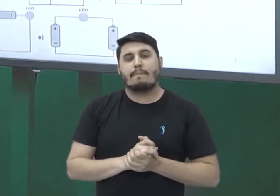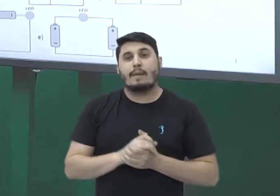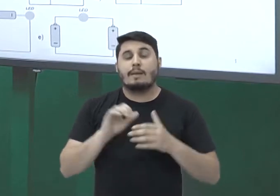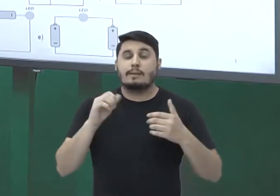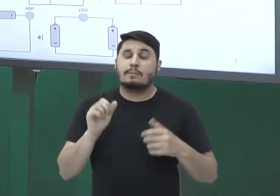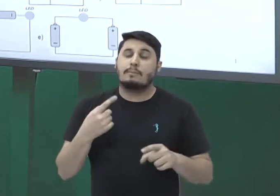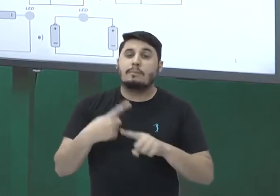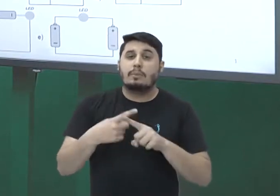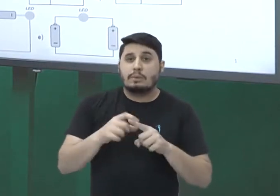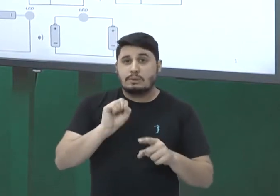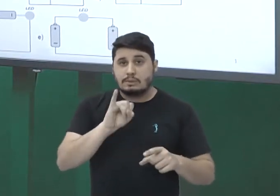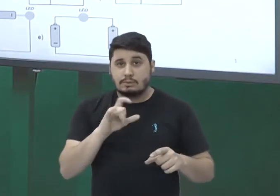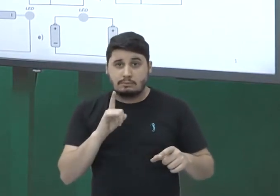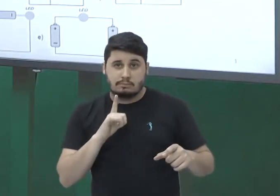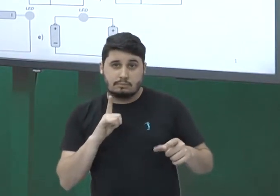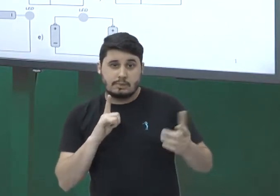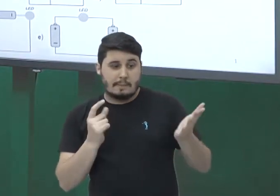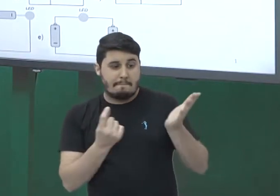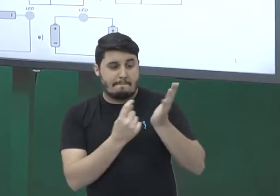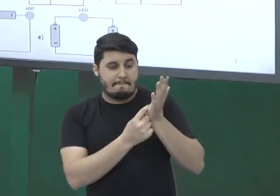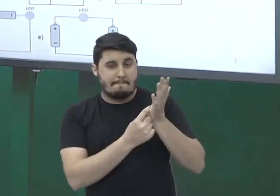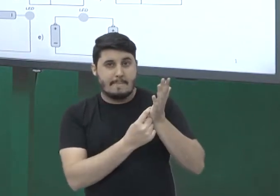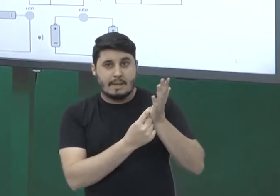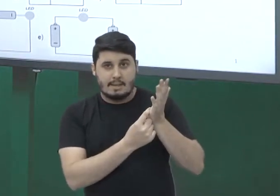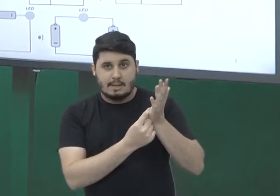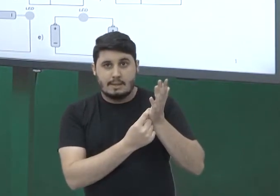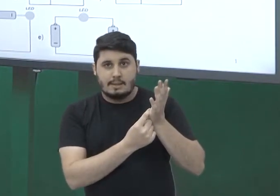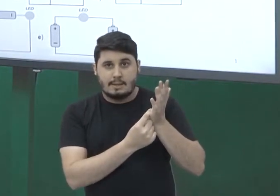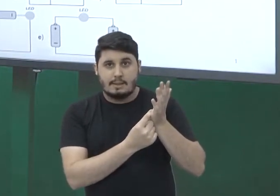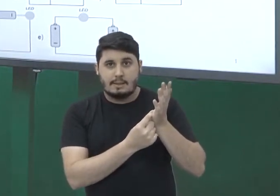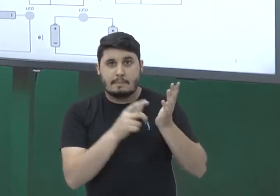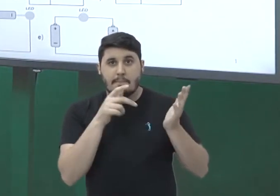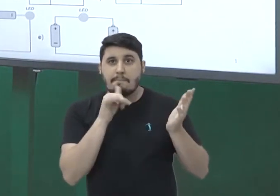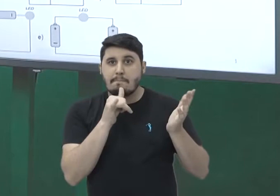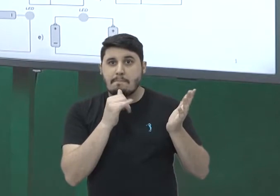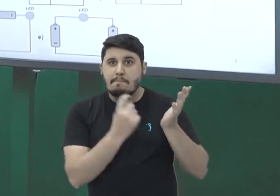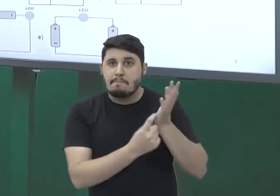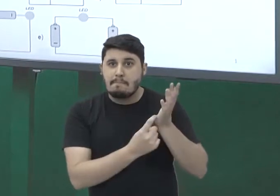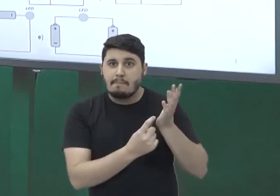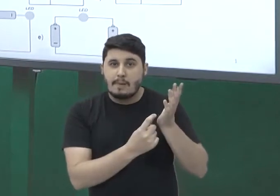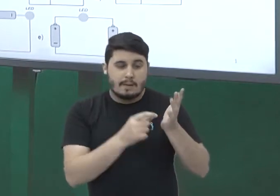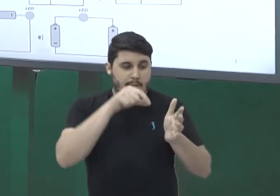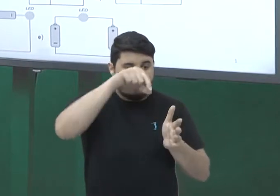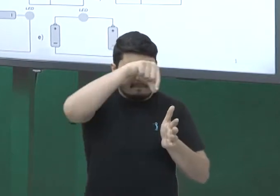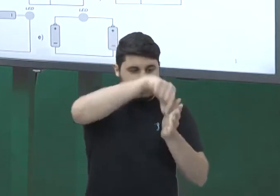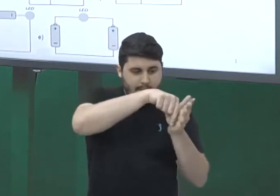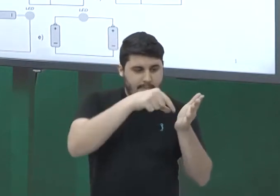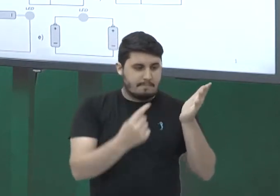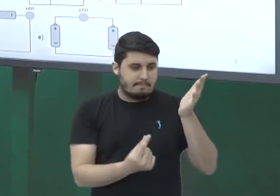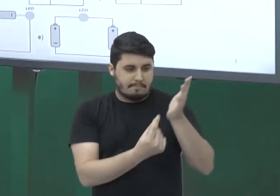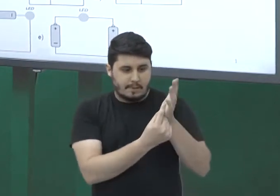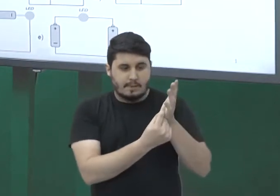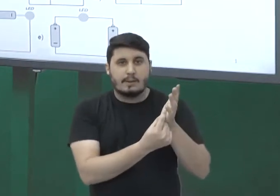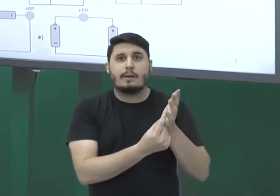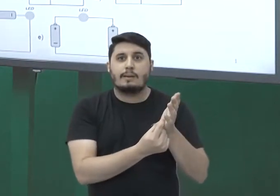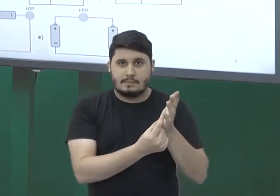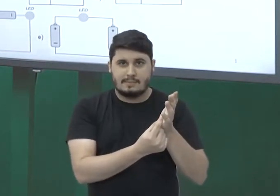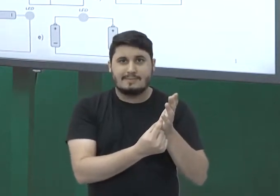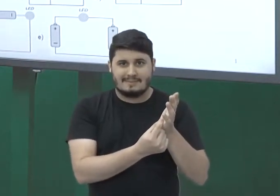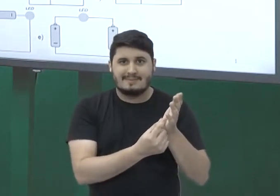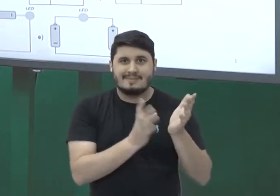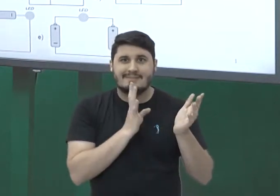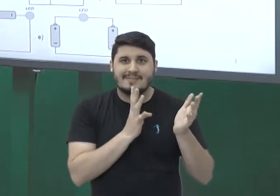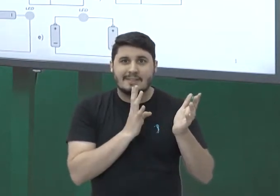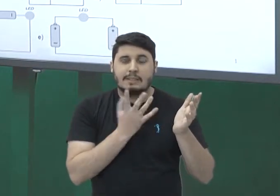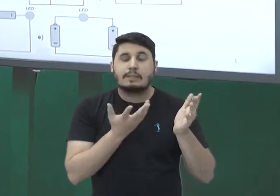uma pilha, certo, com outra, para que haja diferença de potencial, para que haja uma corrente